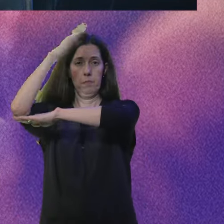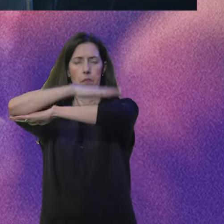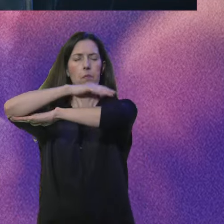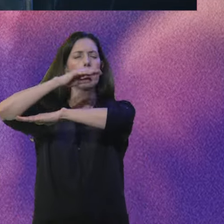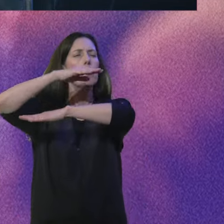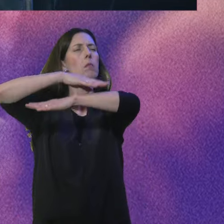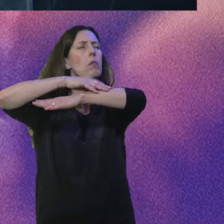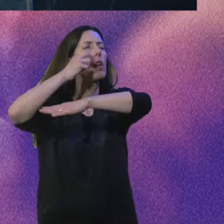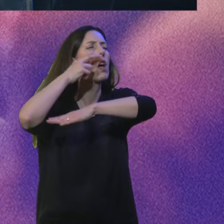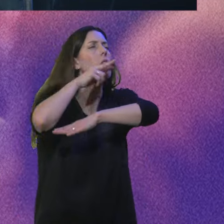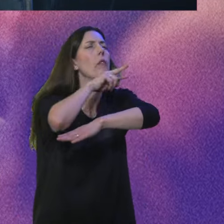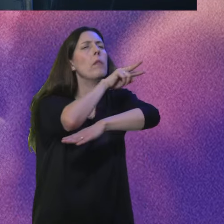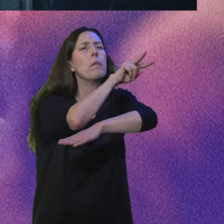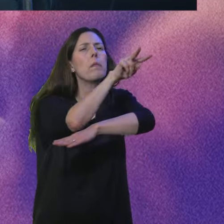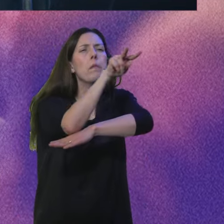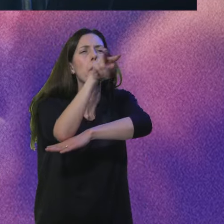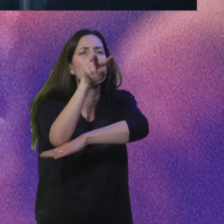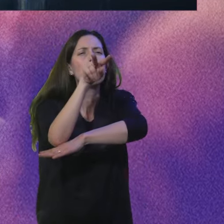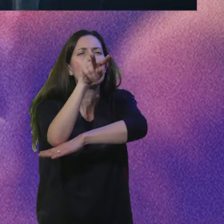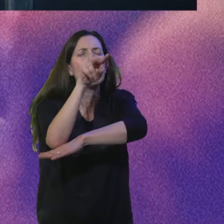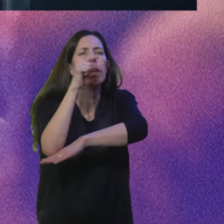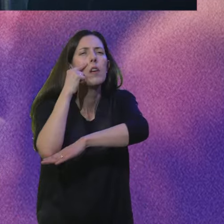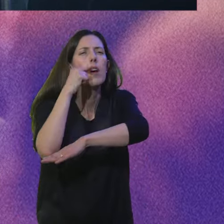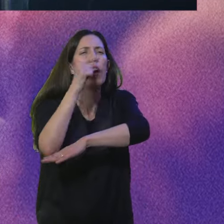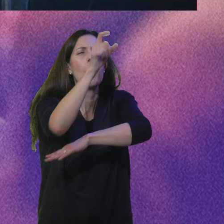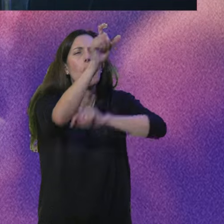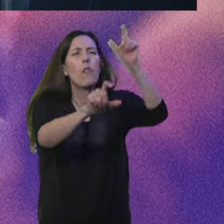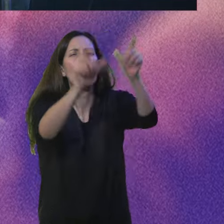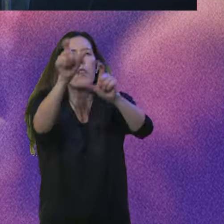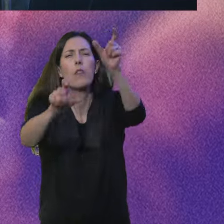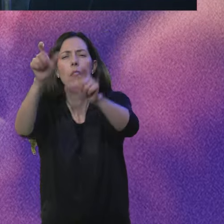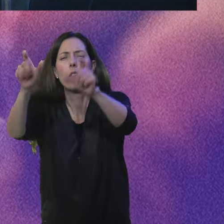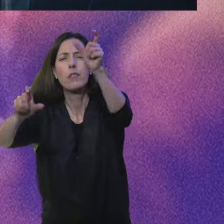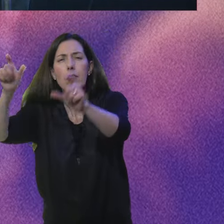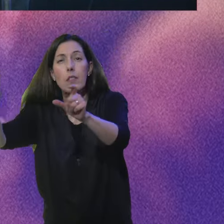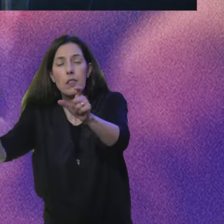Olhei através da grade e vi entre os ingênuos do One Flow,